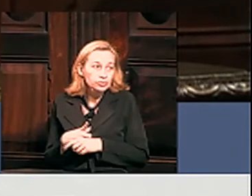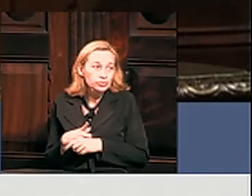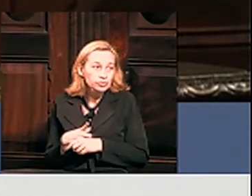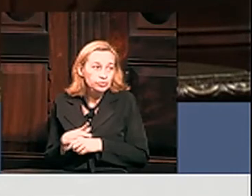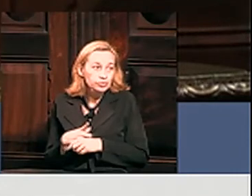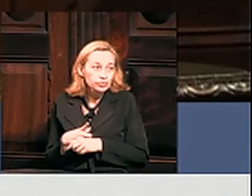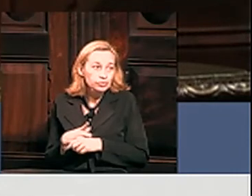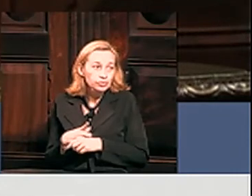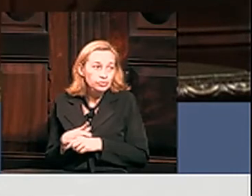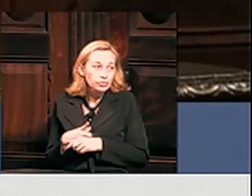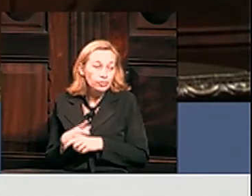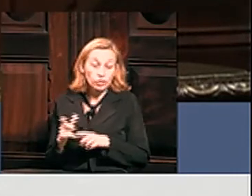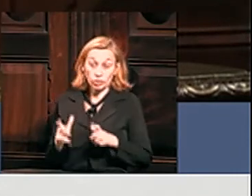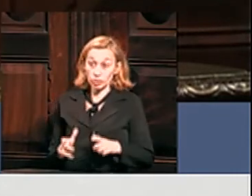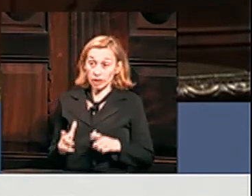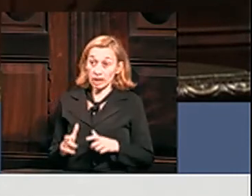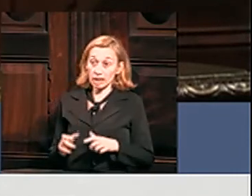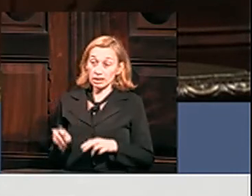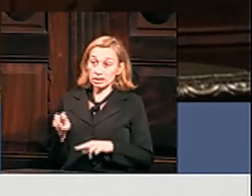pelo deputado Tutuca,